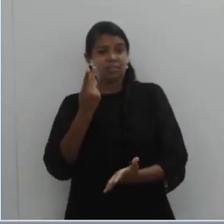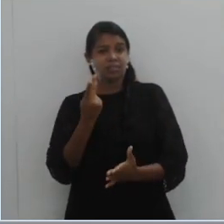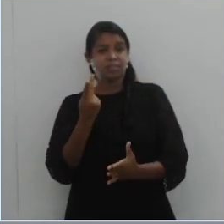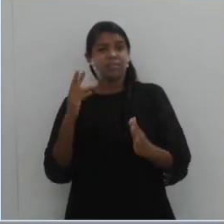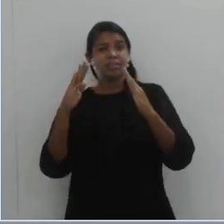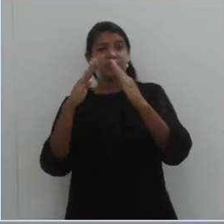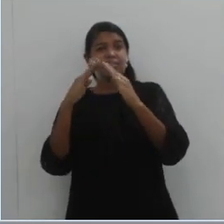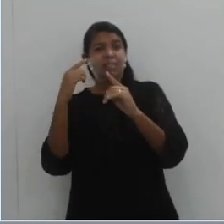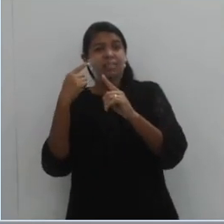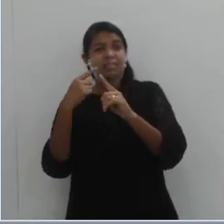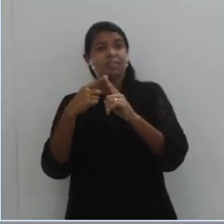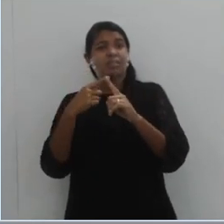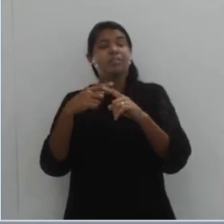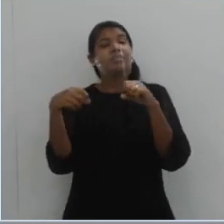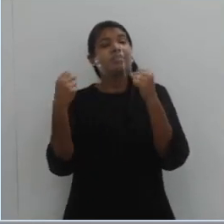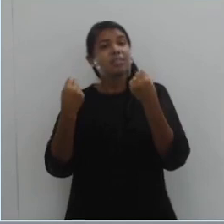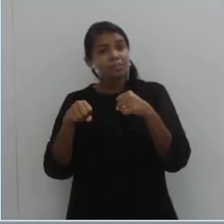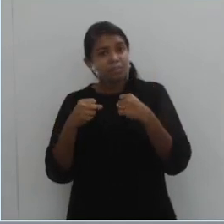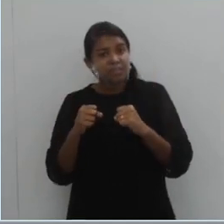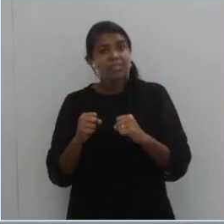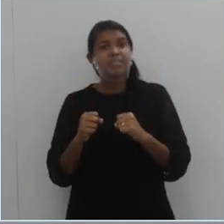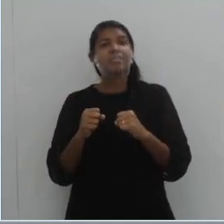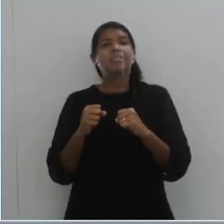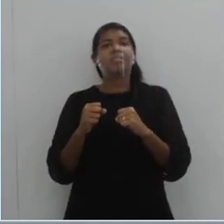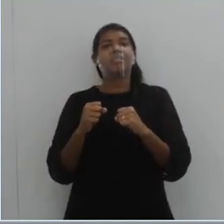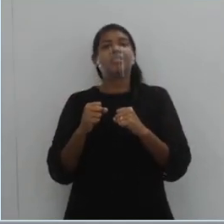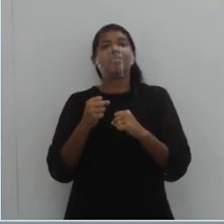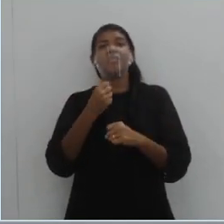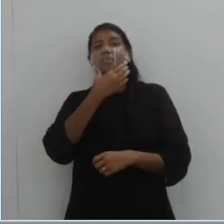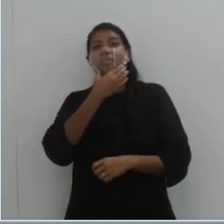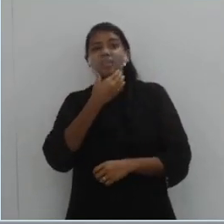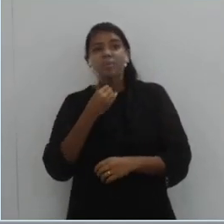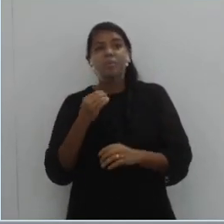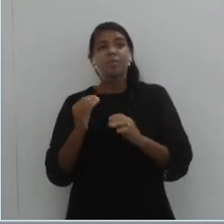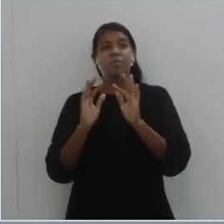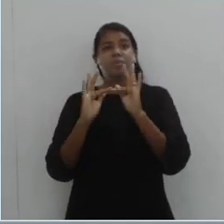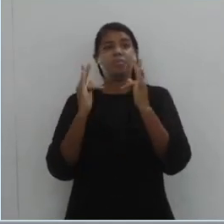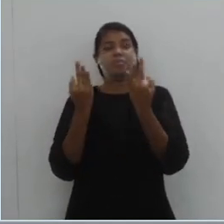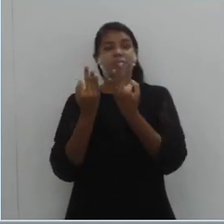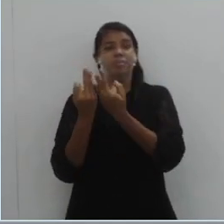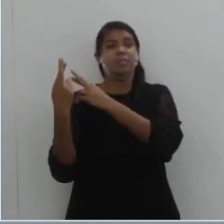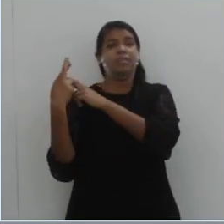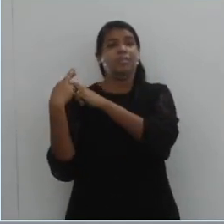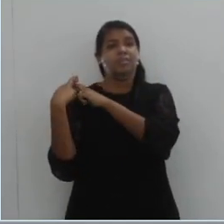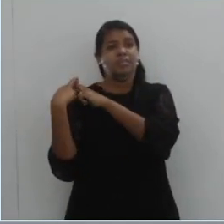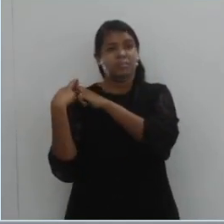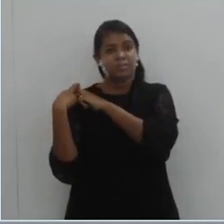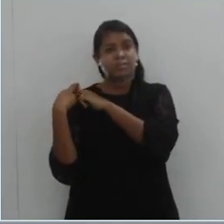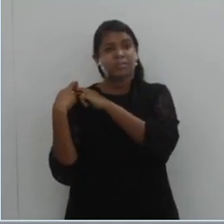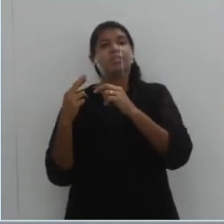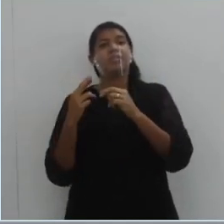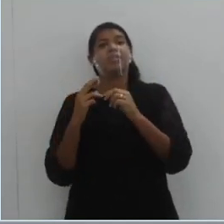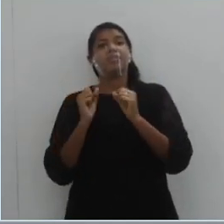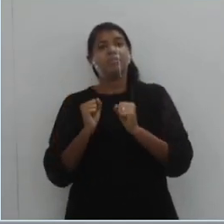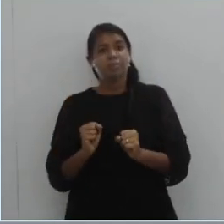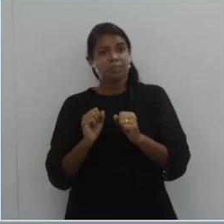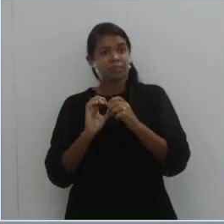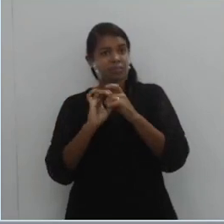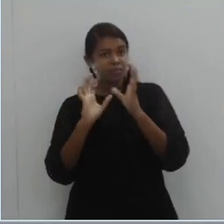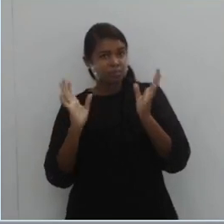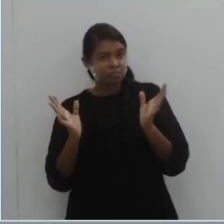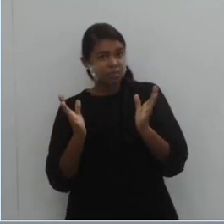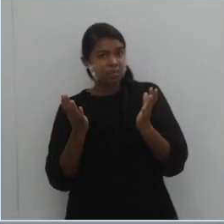ela dependia de autorização familiar da figura. Vamos deixar você